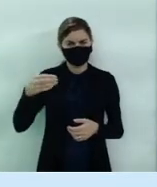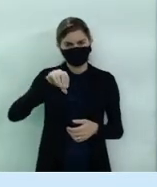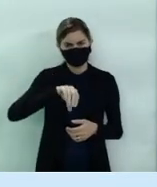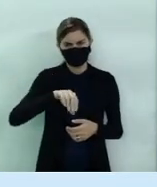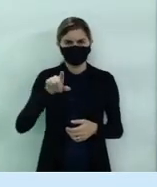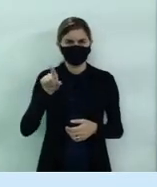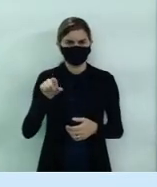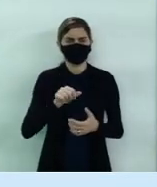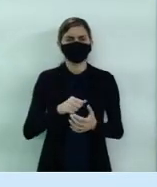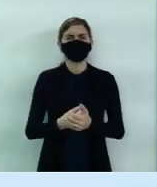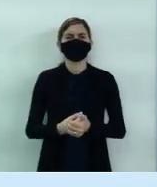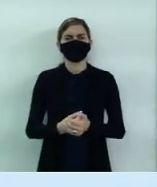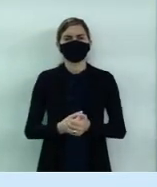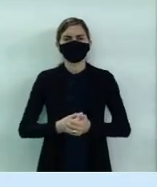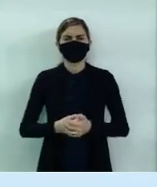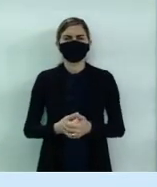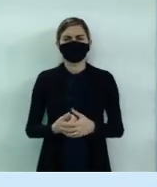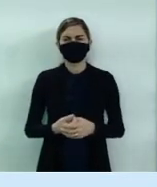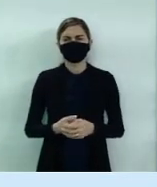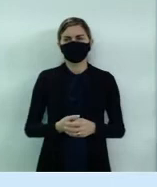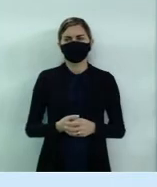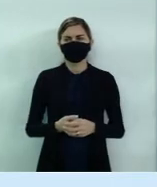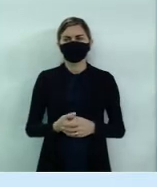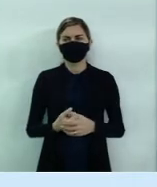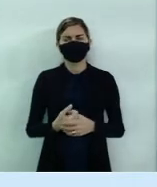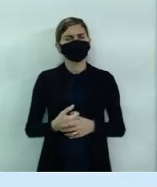peróxido de hidrogênio no becker.